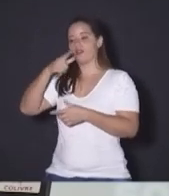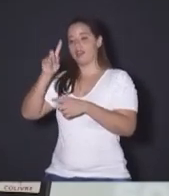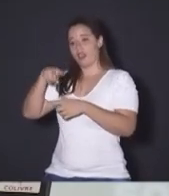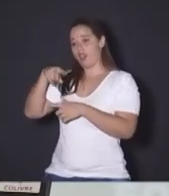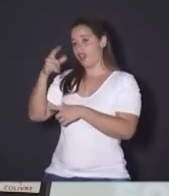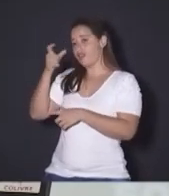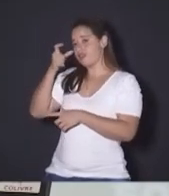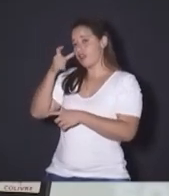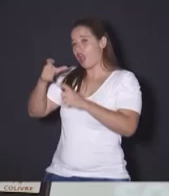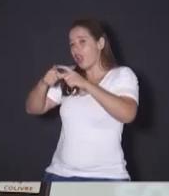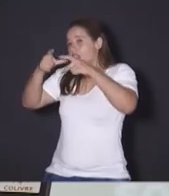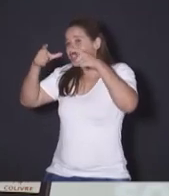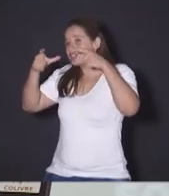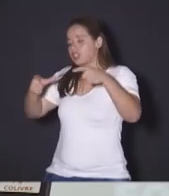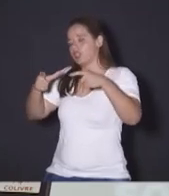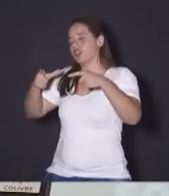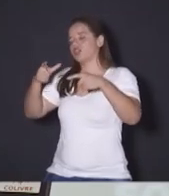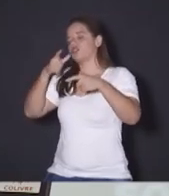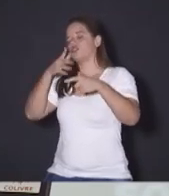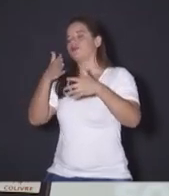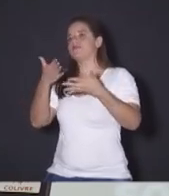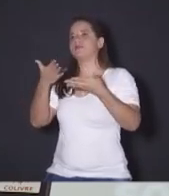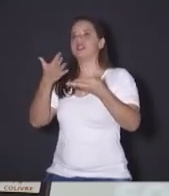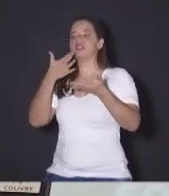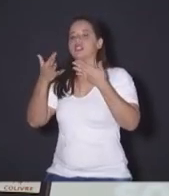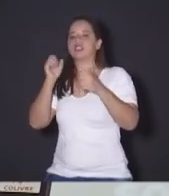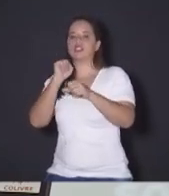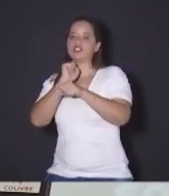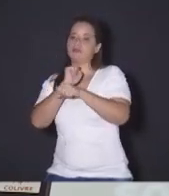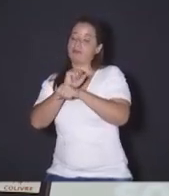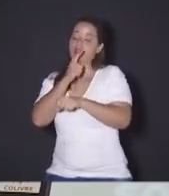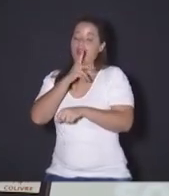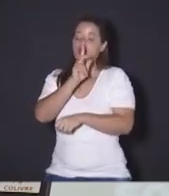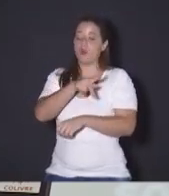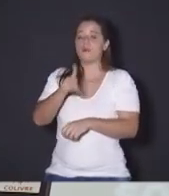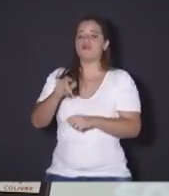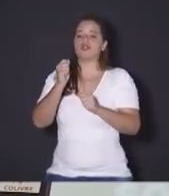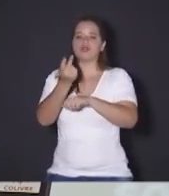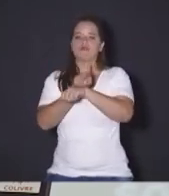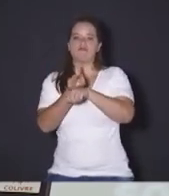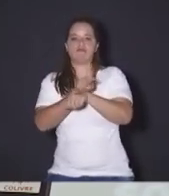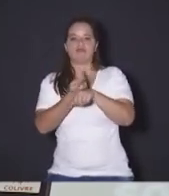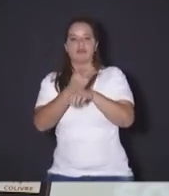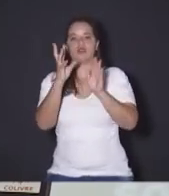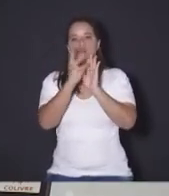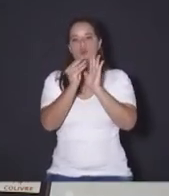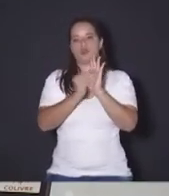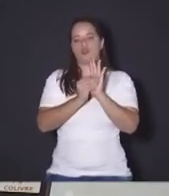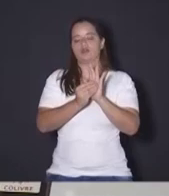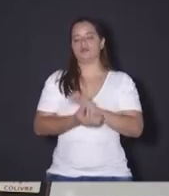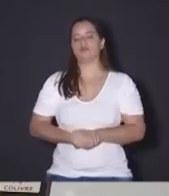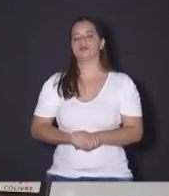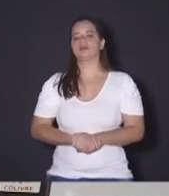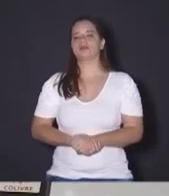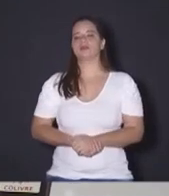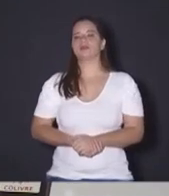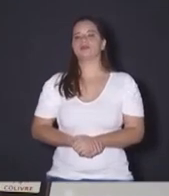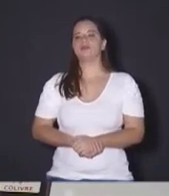relativamente grande prazer é preciso esperar que o professor isso busca em conteúdo nesse lugar